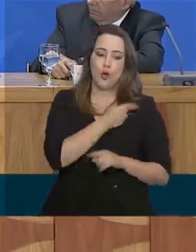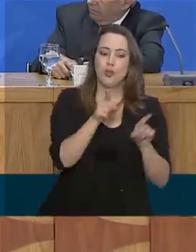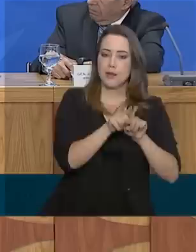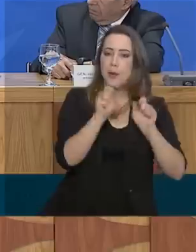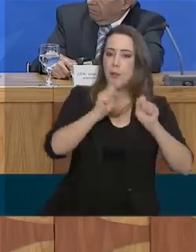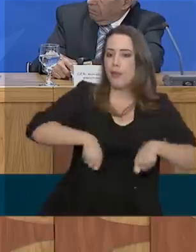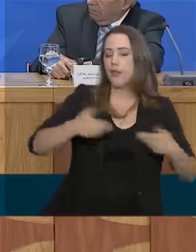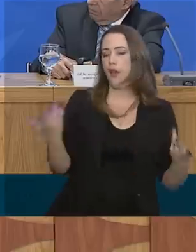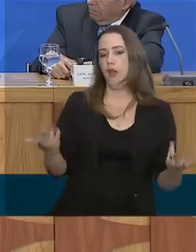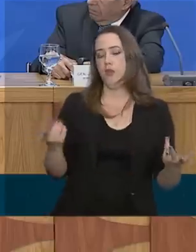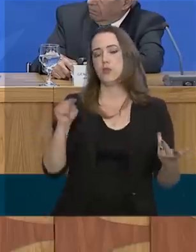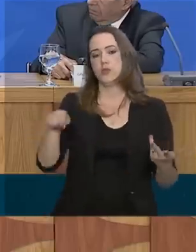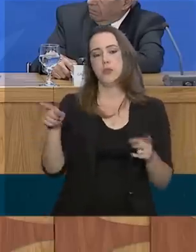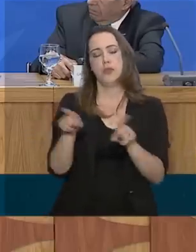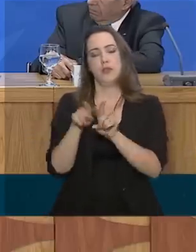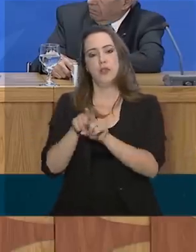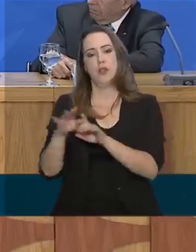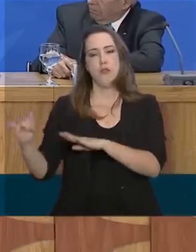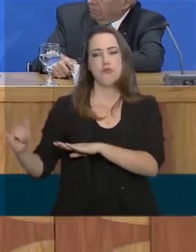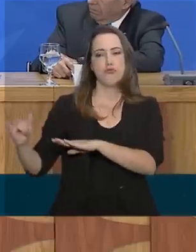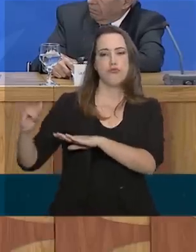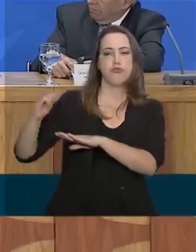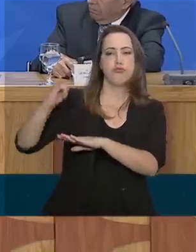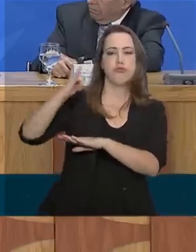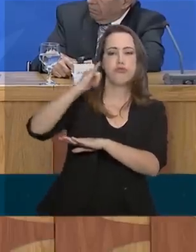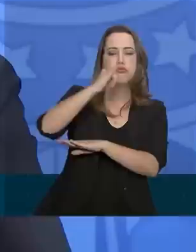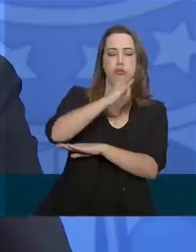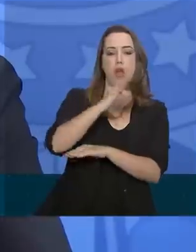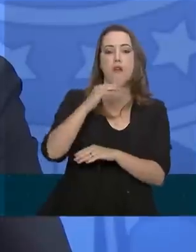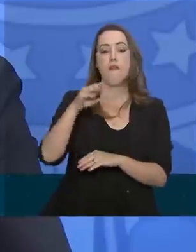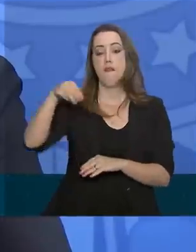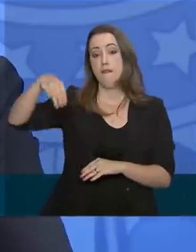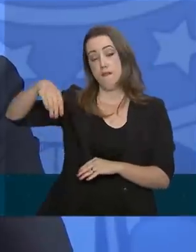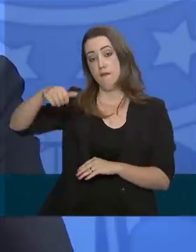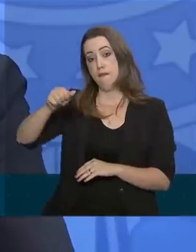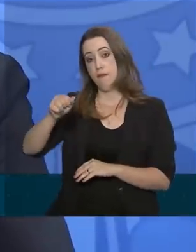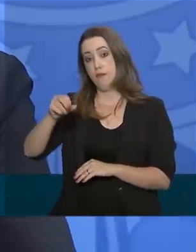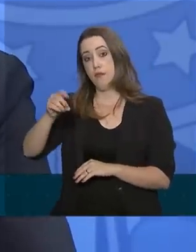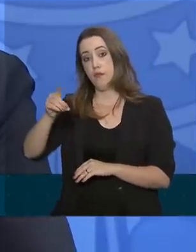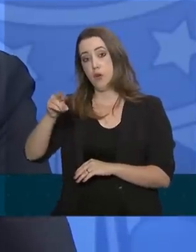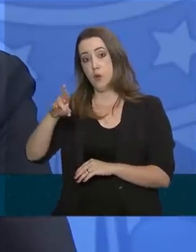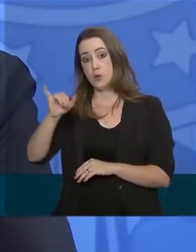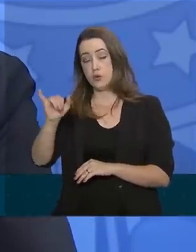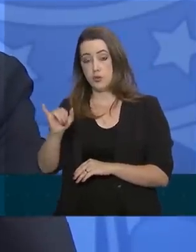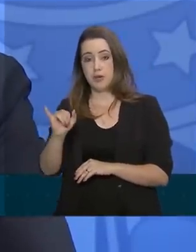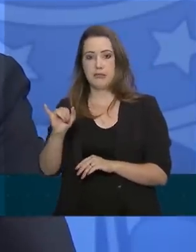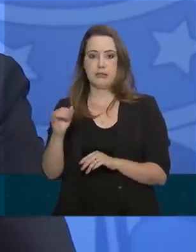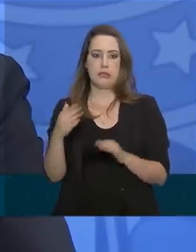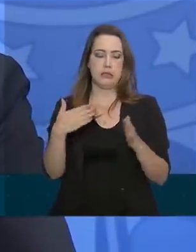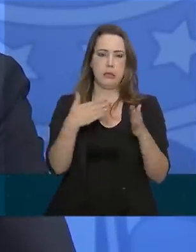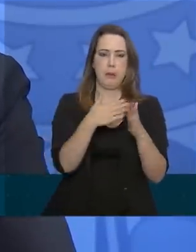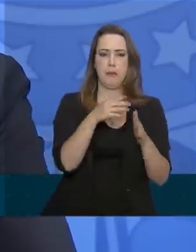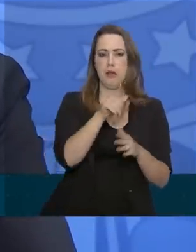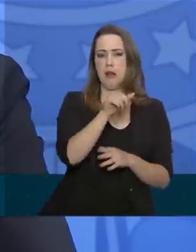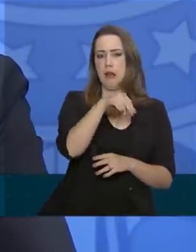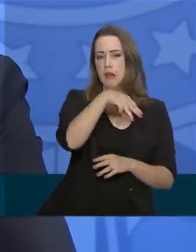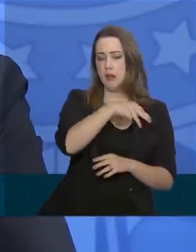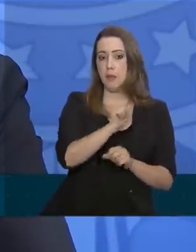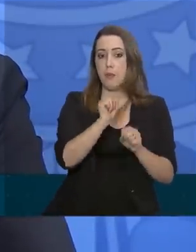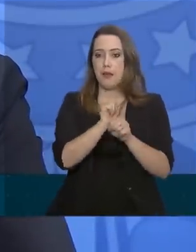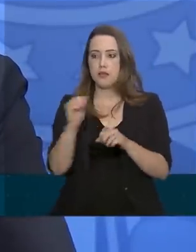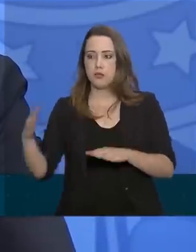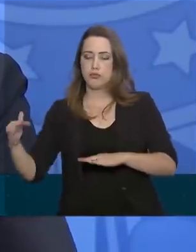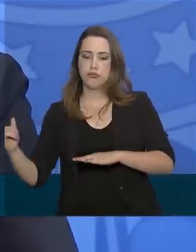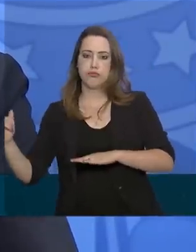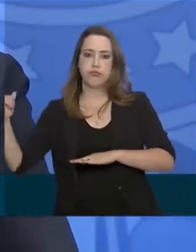vôos não só os que vão de madri para a para lima a nec papo passaria então a fazer uma escala em